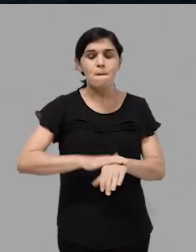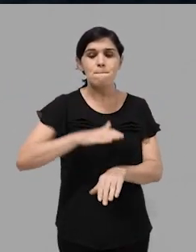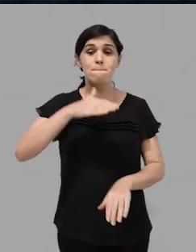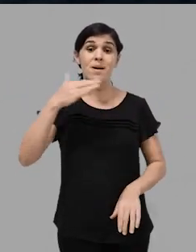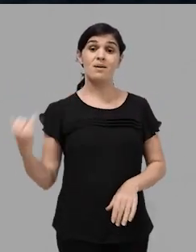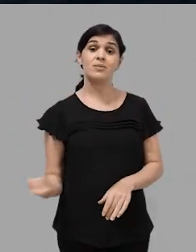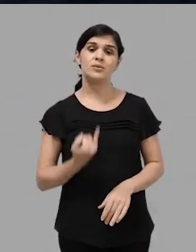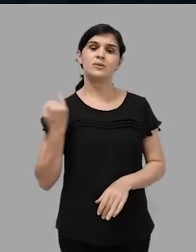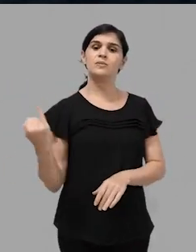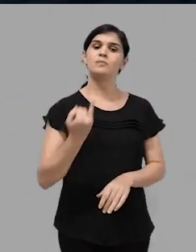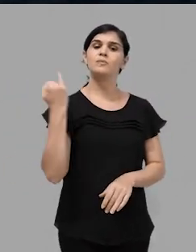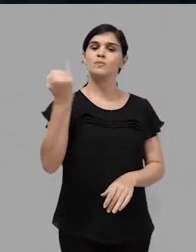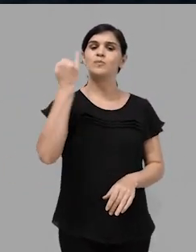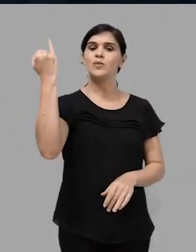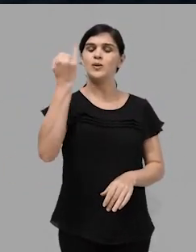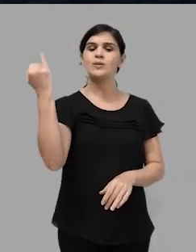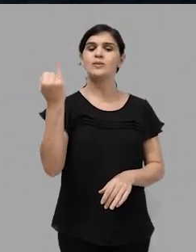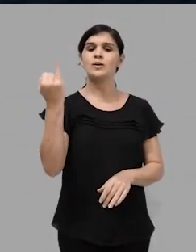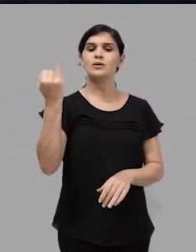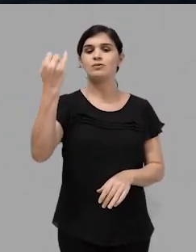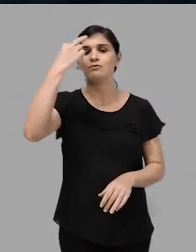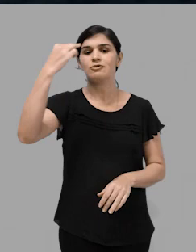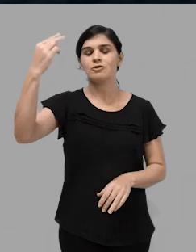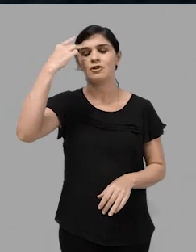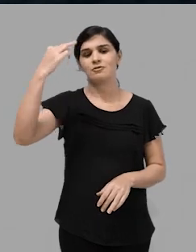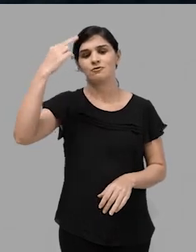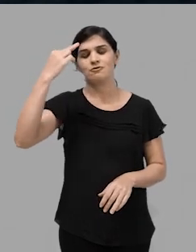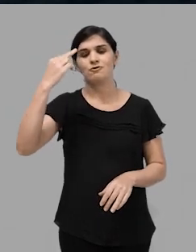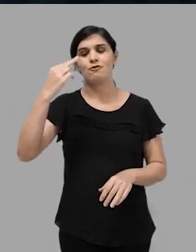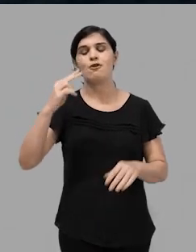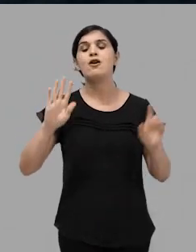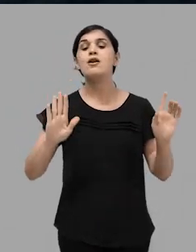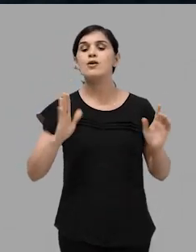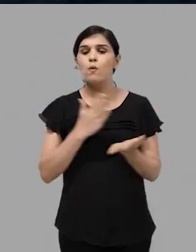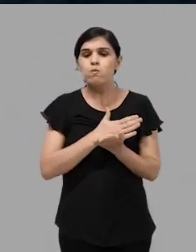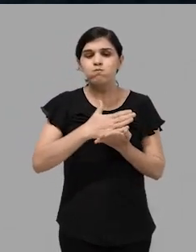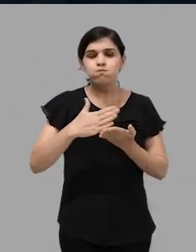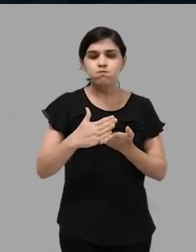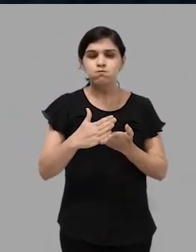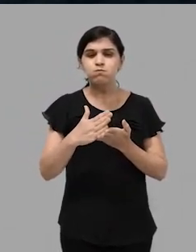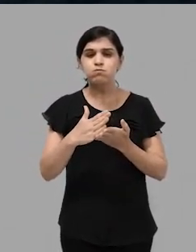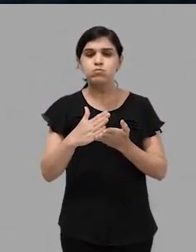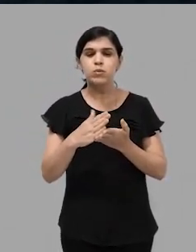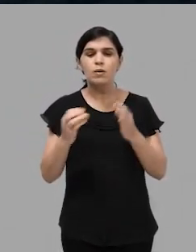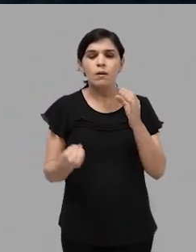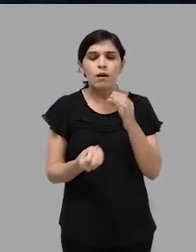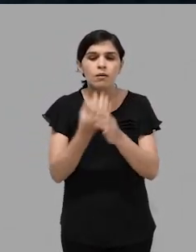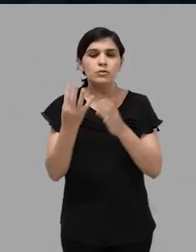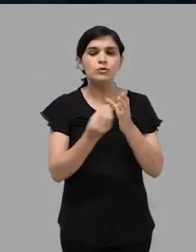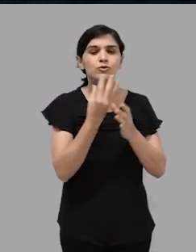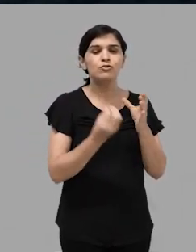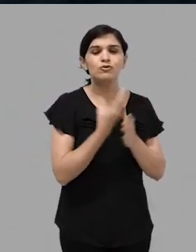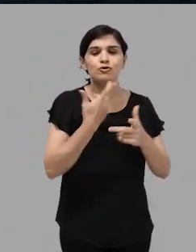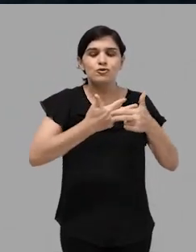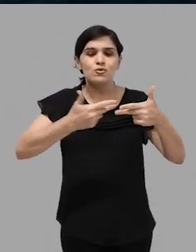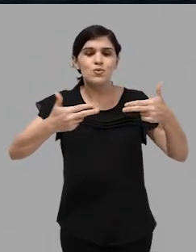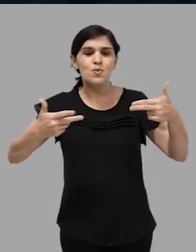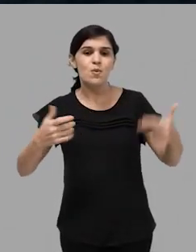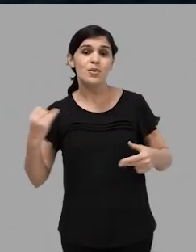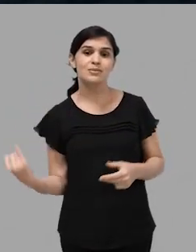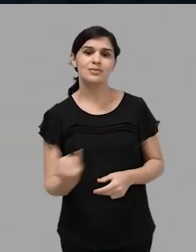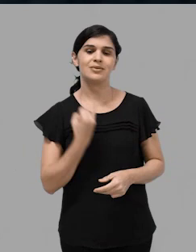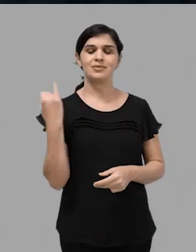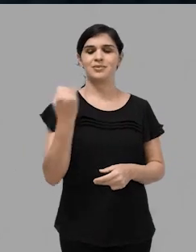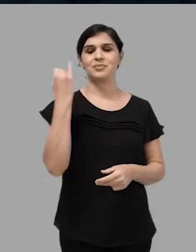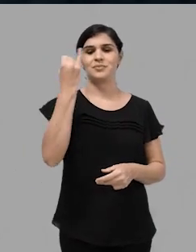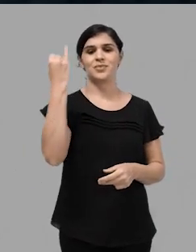descobrir novas coisas, começa a descobrir coisas interessantes e isso vem refletir na sociedade. Aí